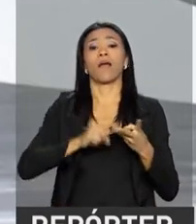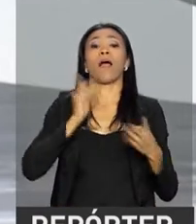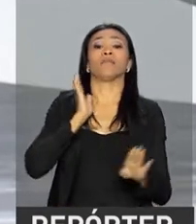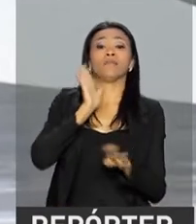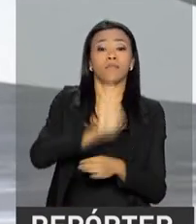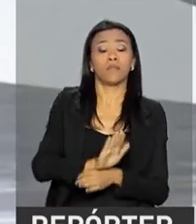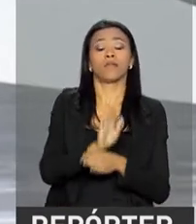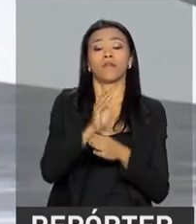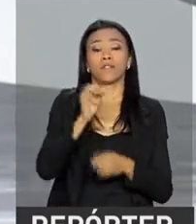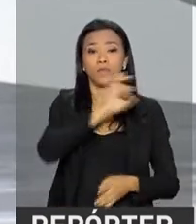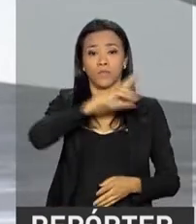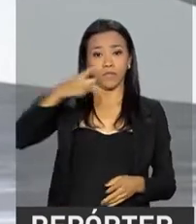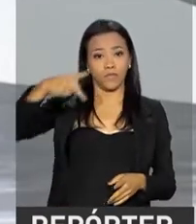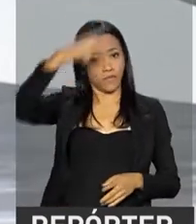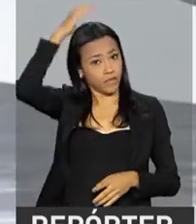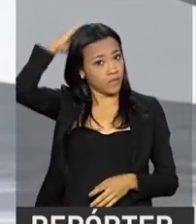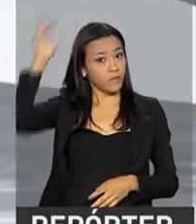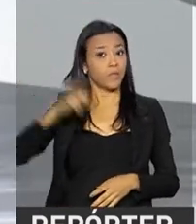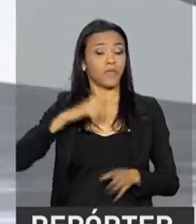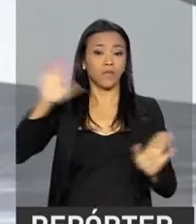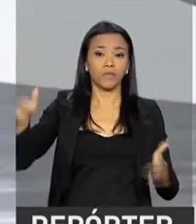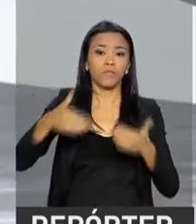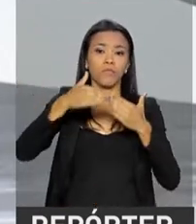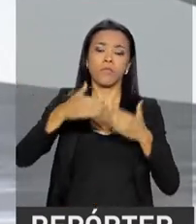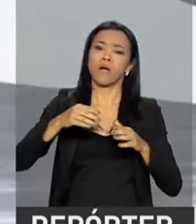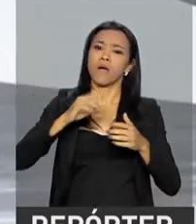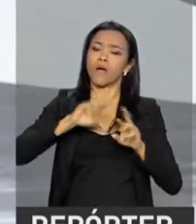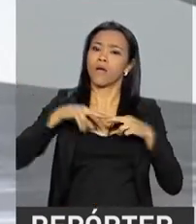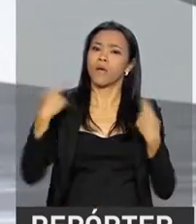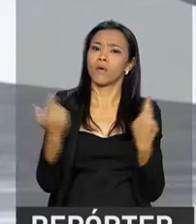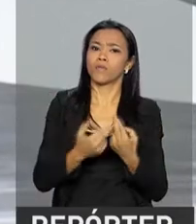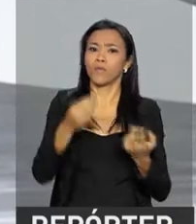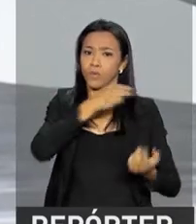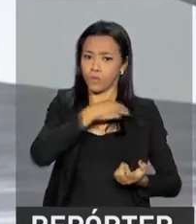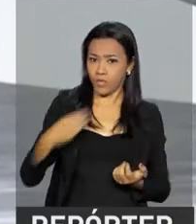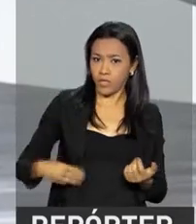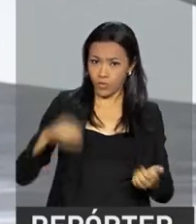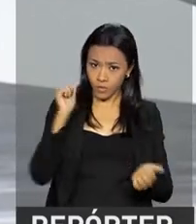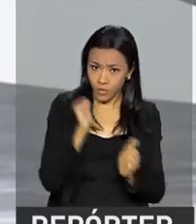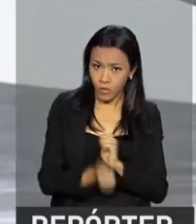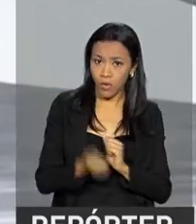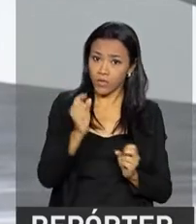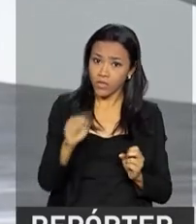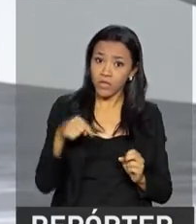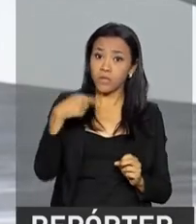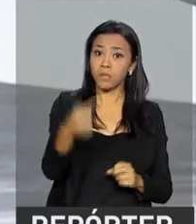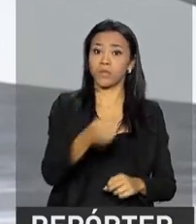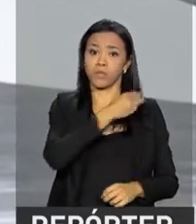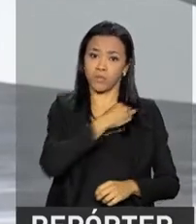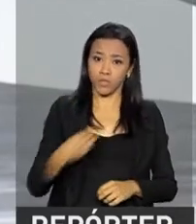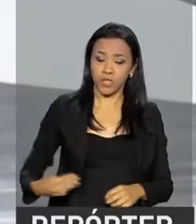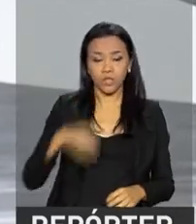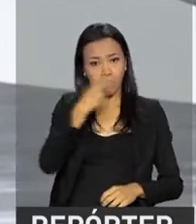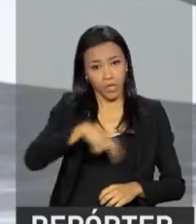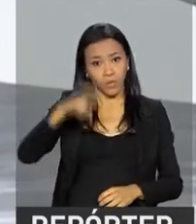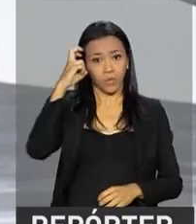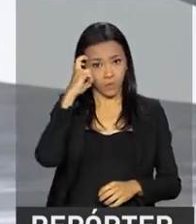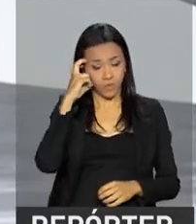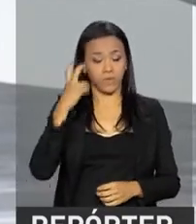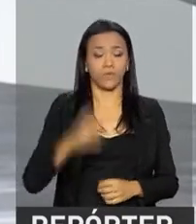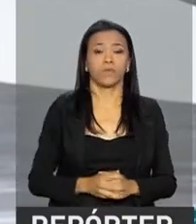temer se reúne com o ministro do esporte é leonardo piciani em seguida com o ministro da cultura sérgio sá